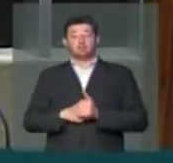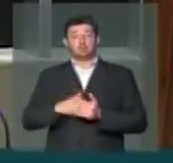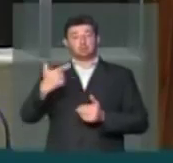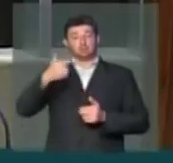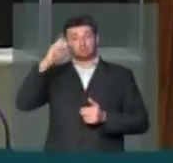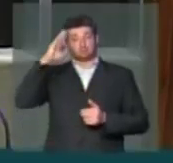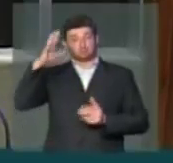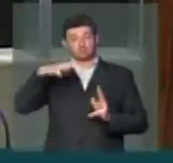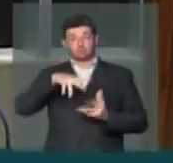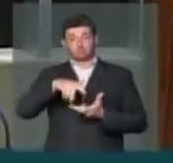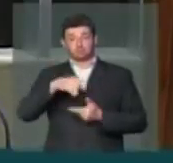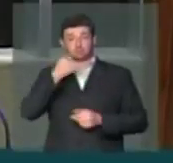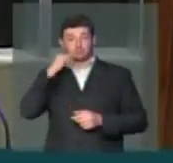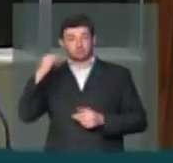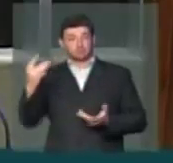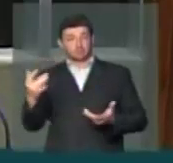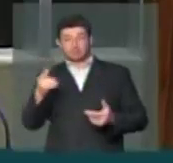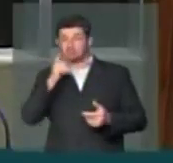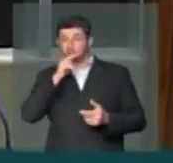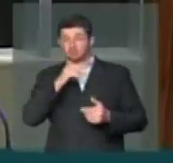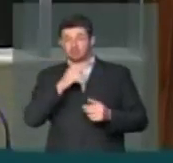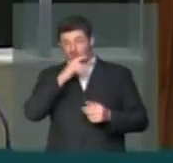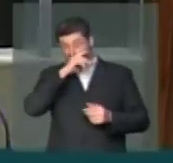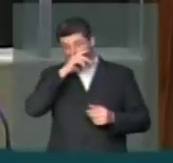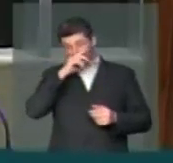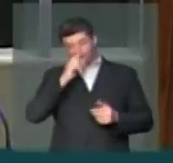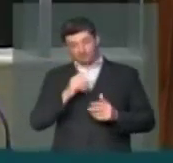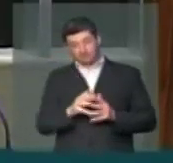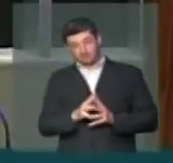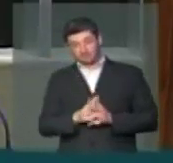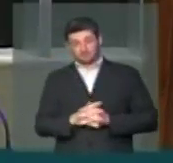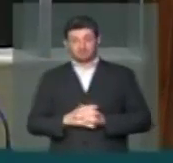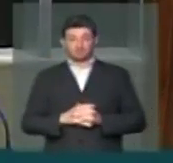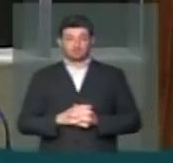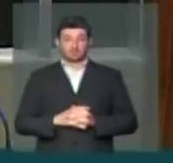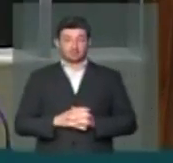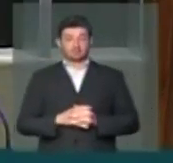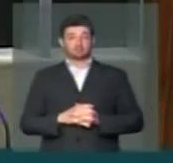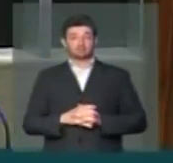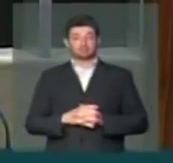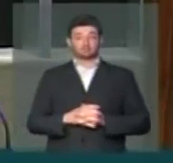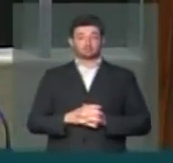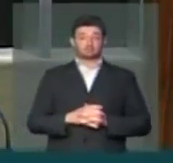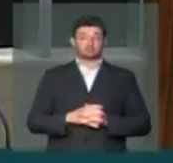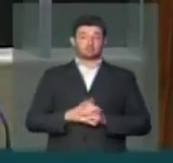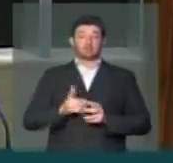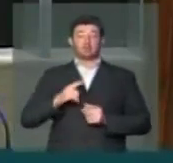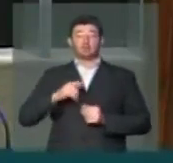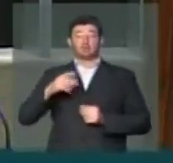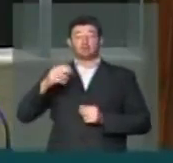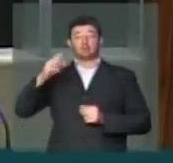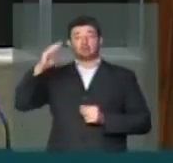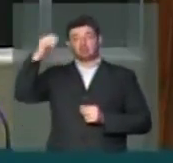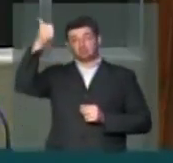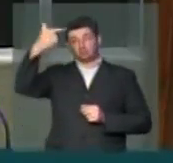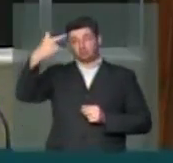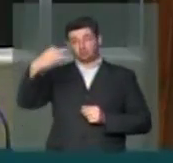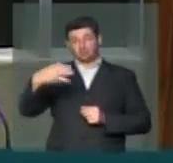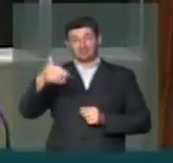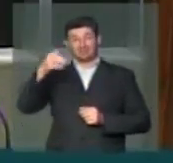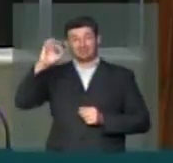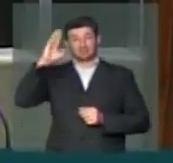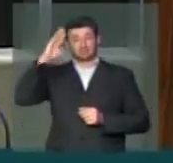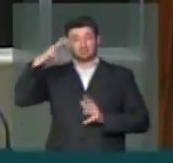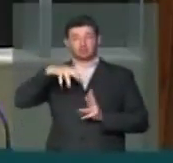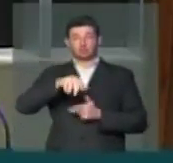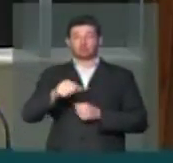segundo produtor mundial de energia hidrelétrica. Estamos entre os 10 maiores produtores de automóveis,